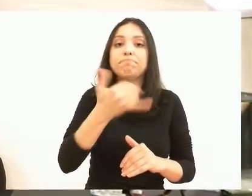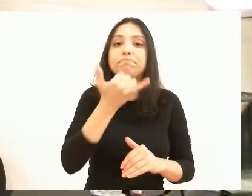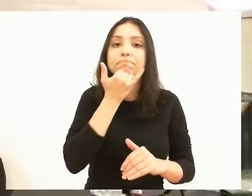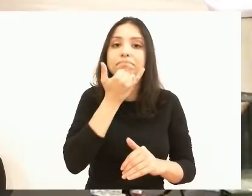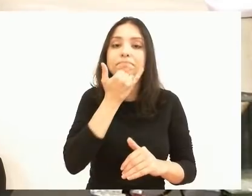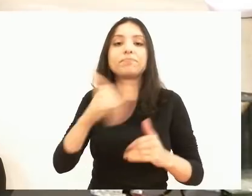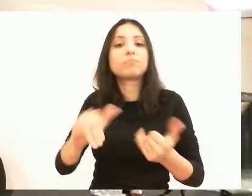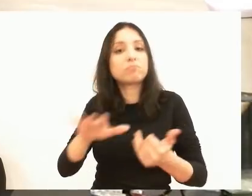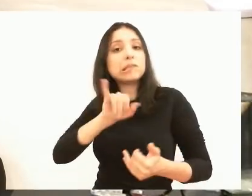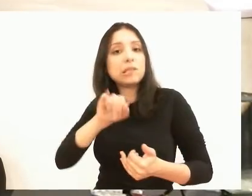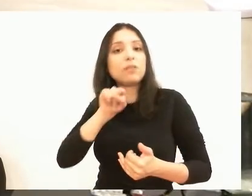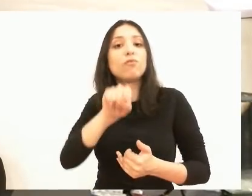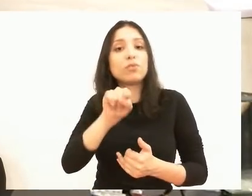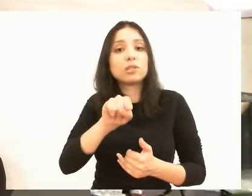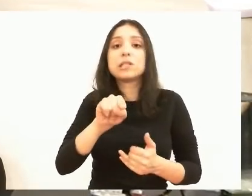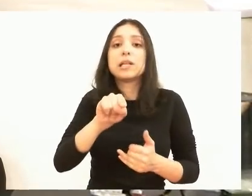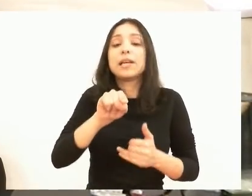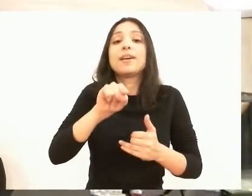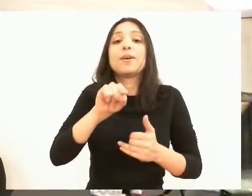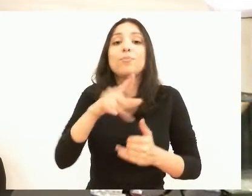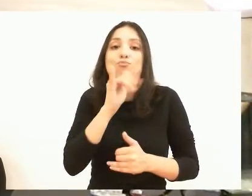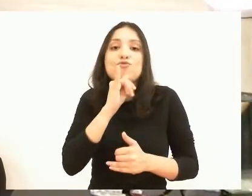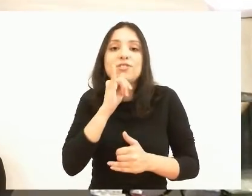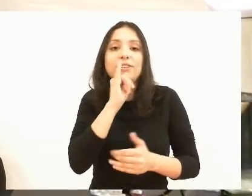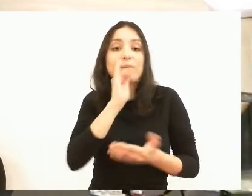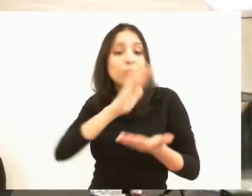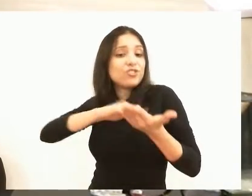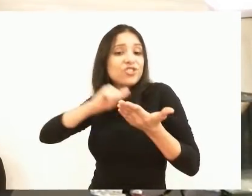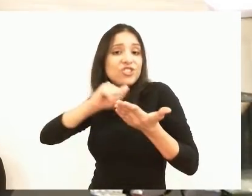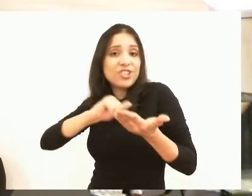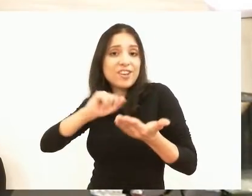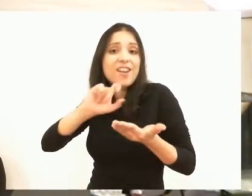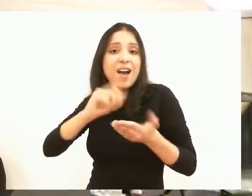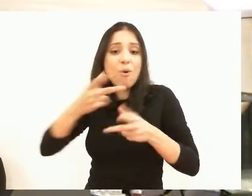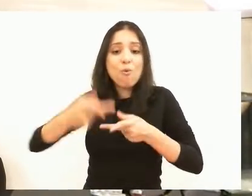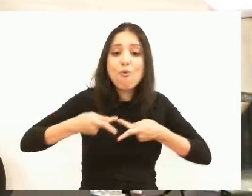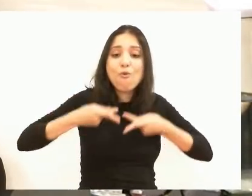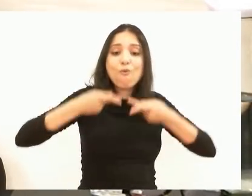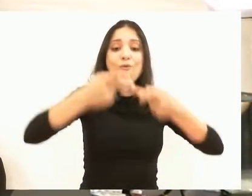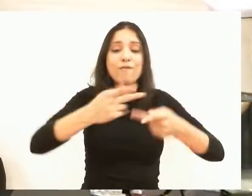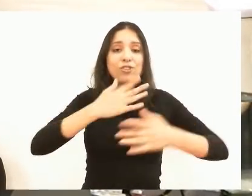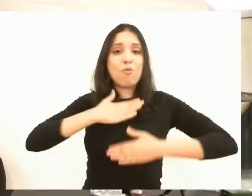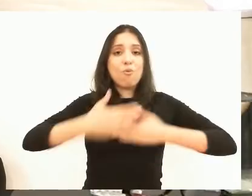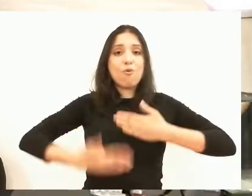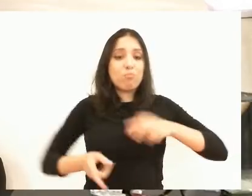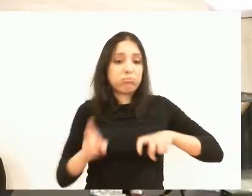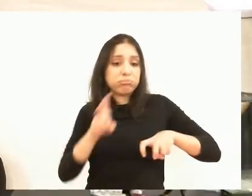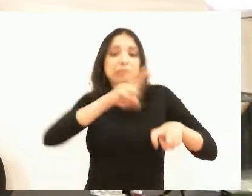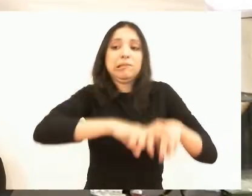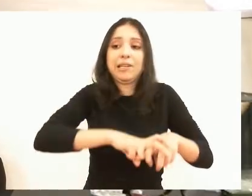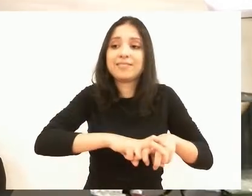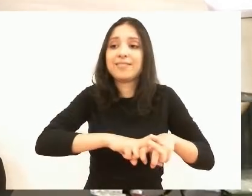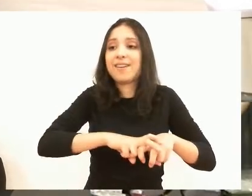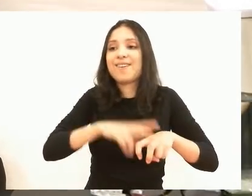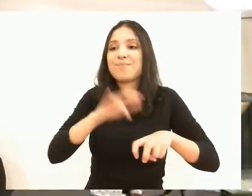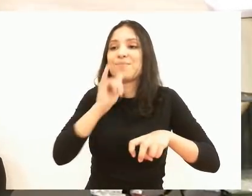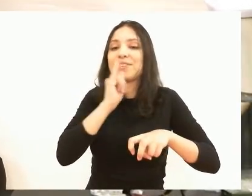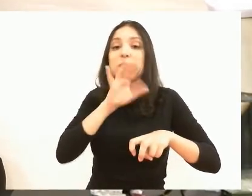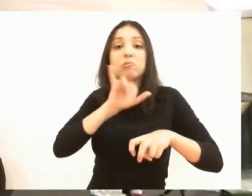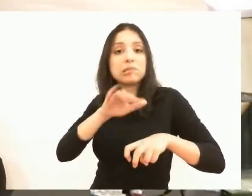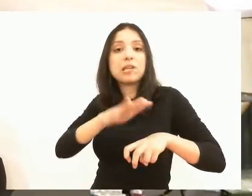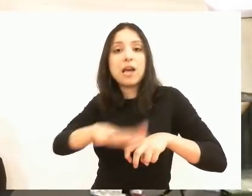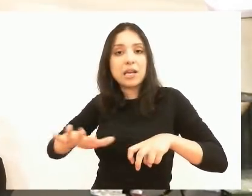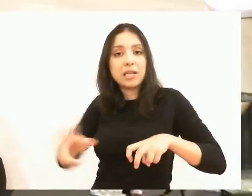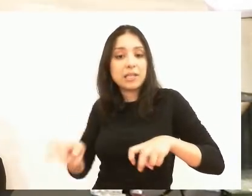e tirar a excluir né esse convite ao corpo sentado da criança se você esta